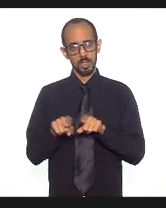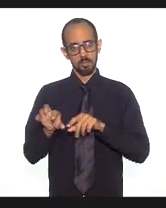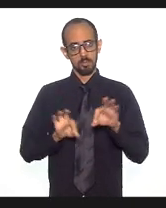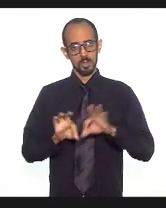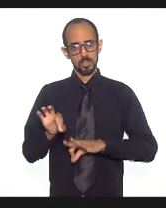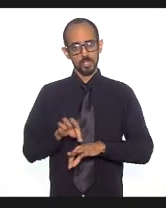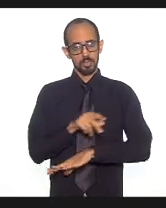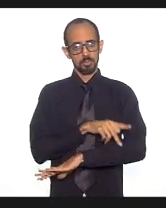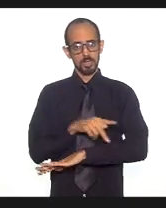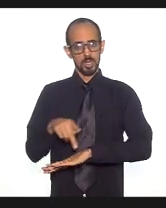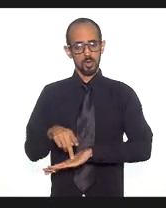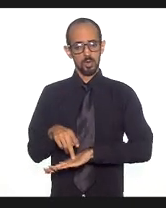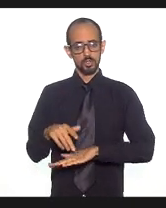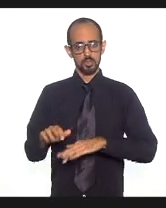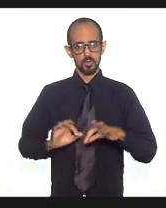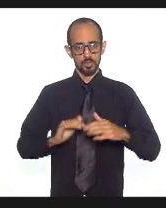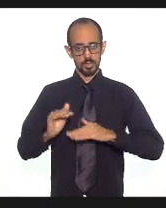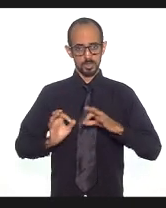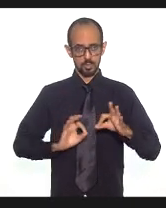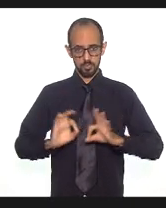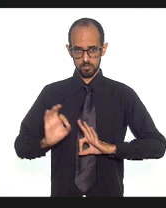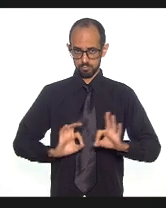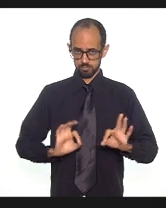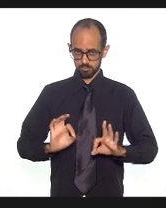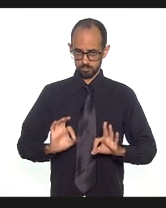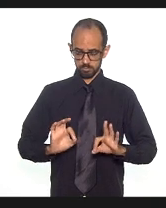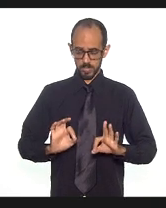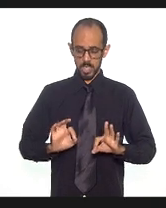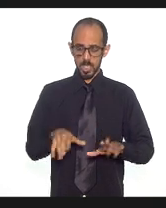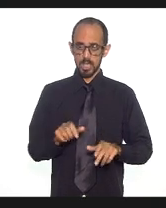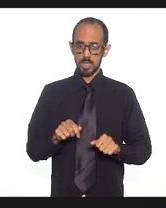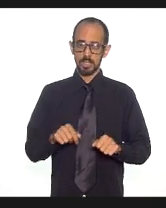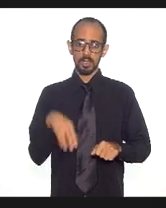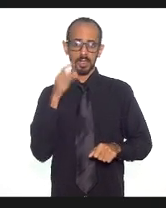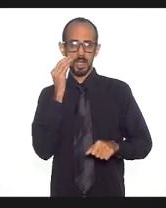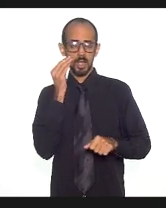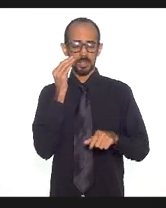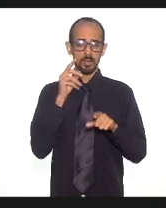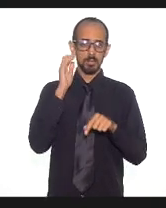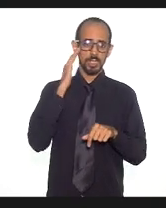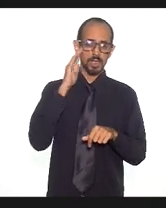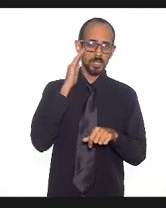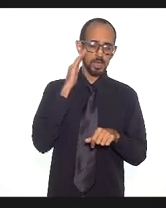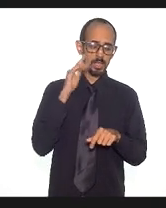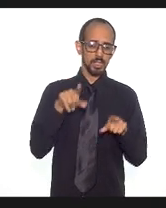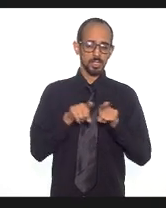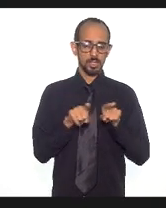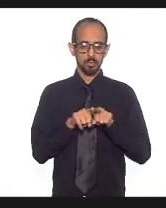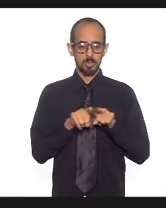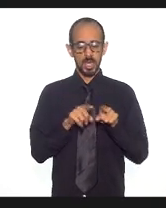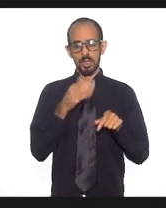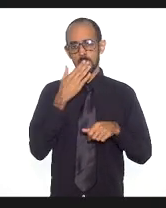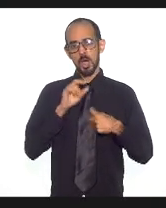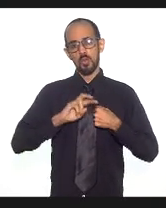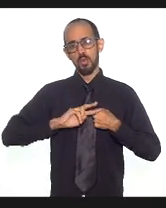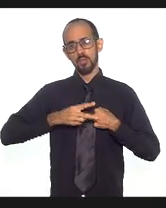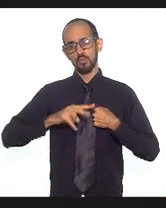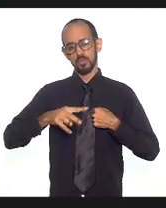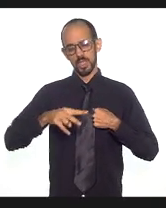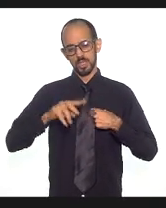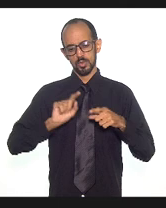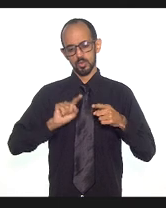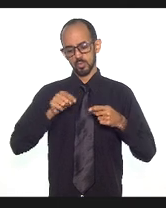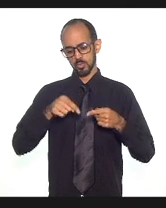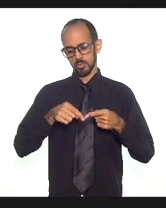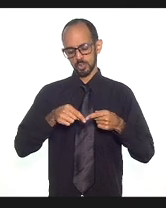sendo desenvolvido, e, de alguma forma, poder mensurar o seu efeito, o seu êxito lá